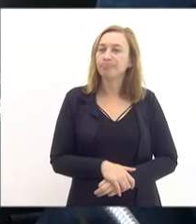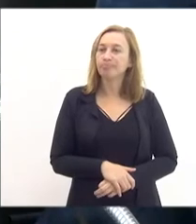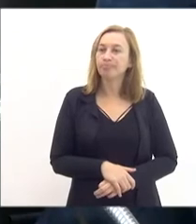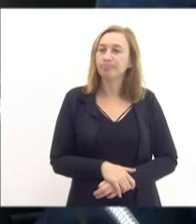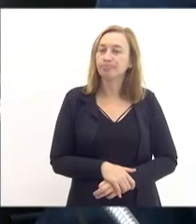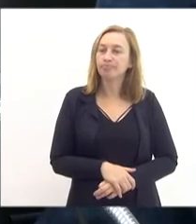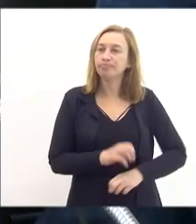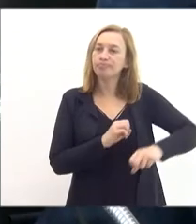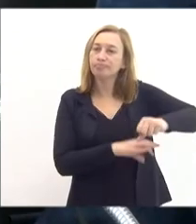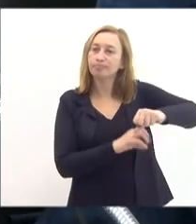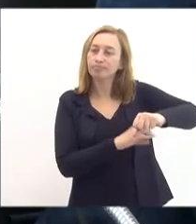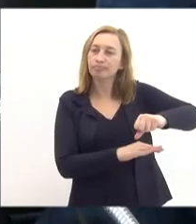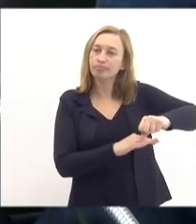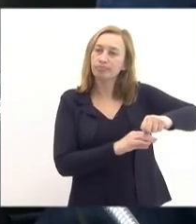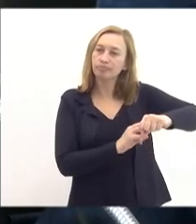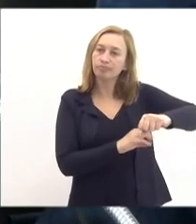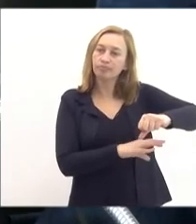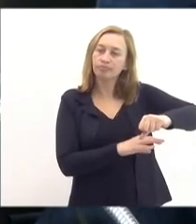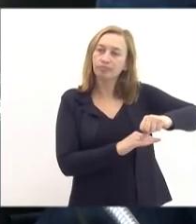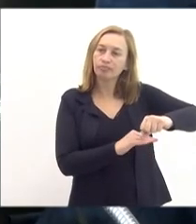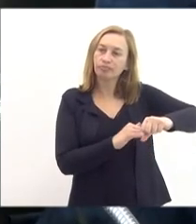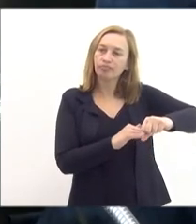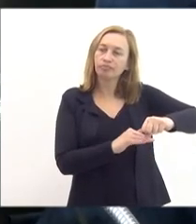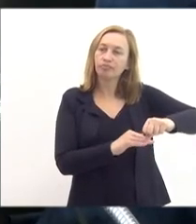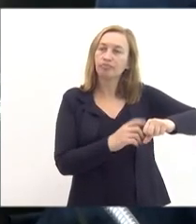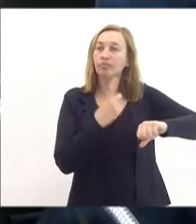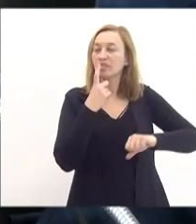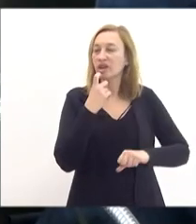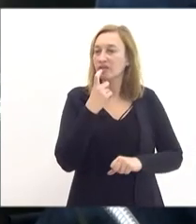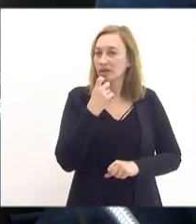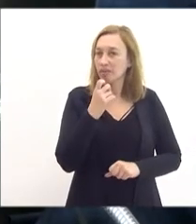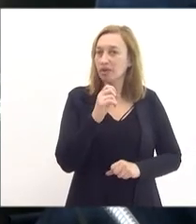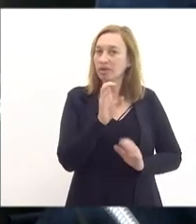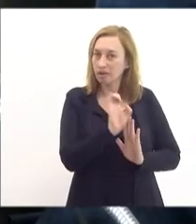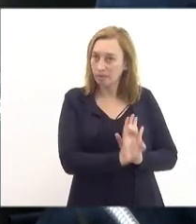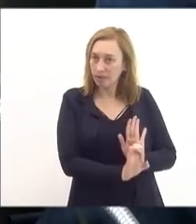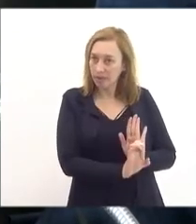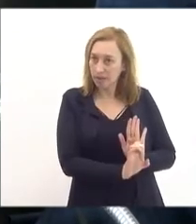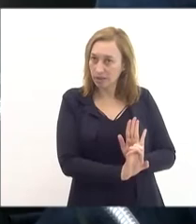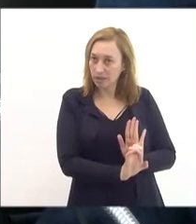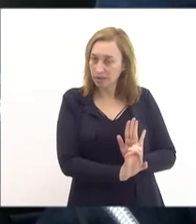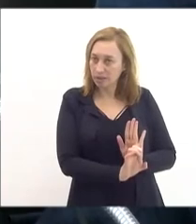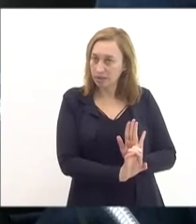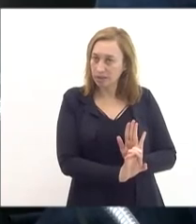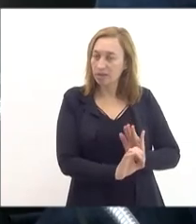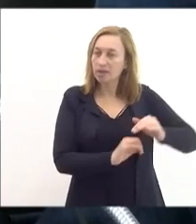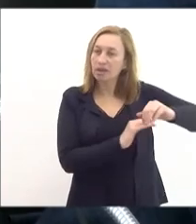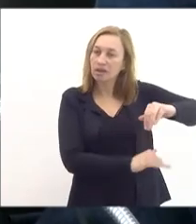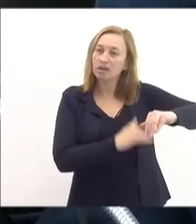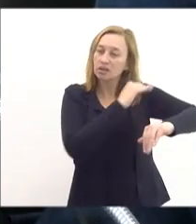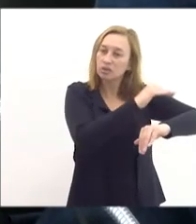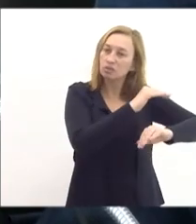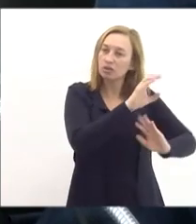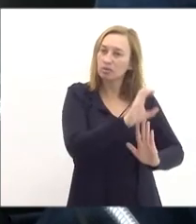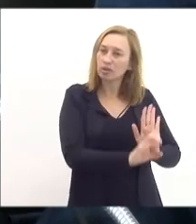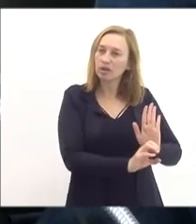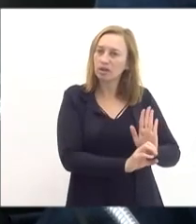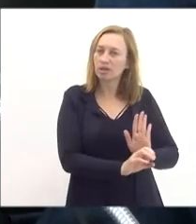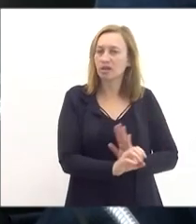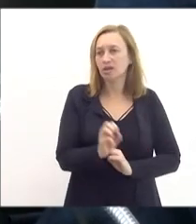o fundo está em vermelho. Essa é a emenda. A subemenda diz assim, o